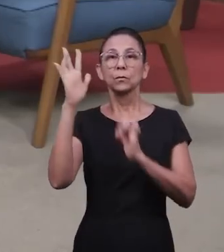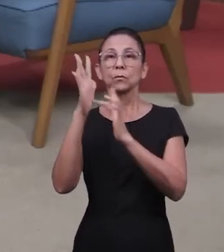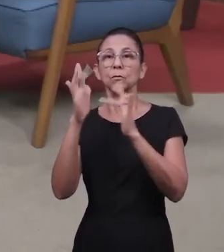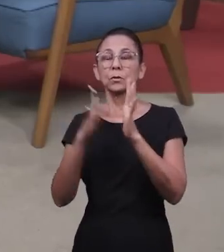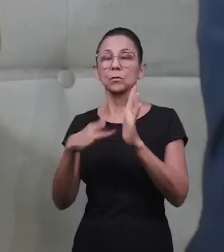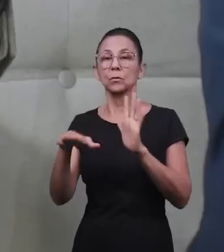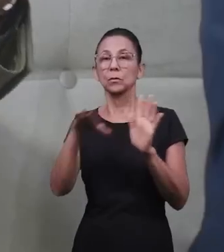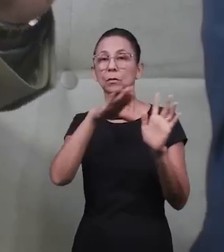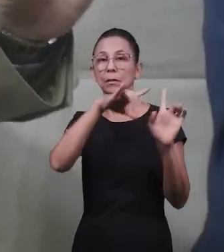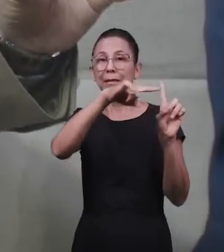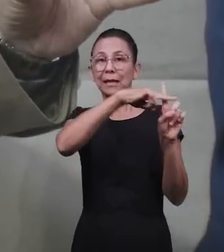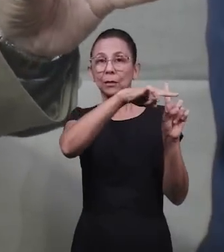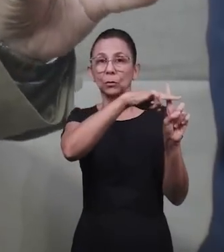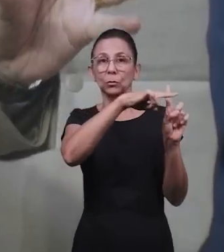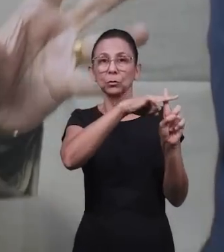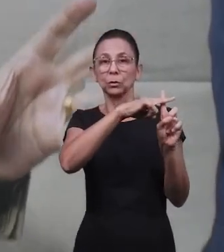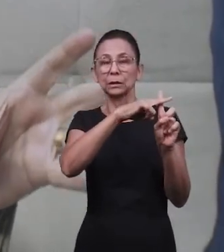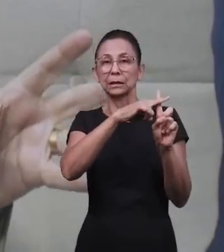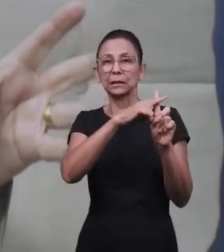uma coroa de espinhos.